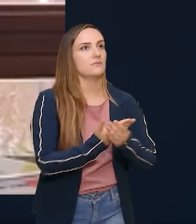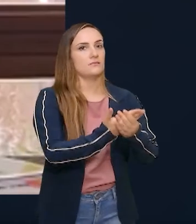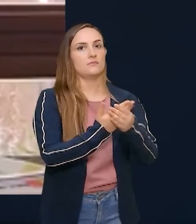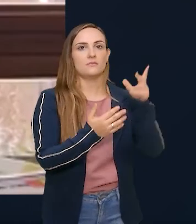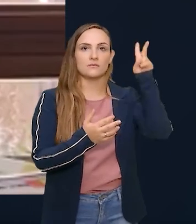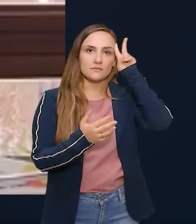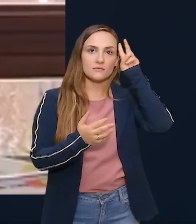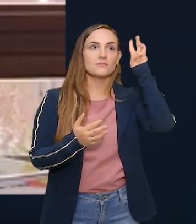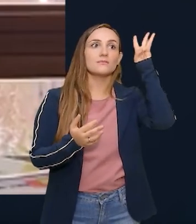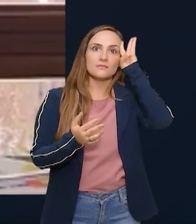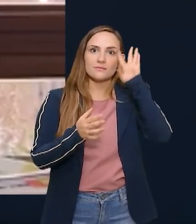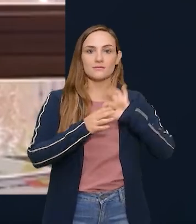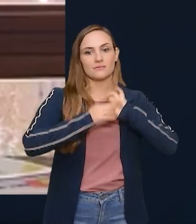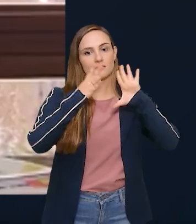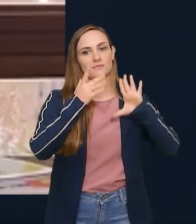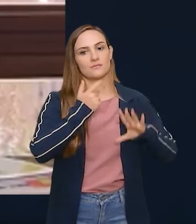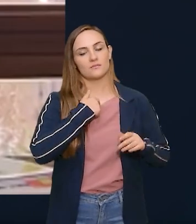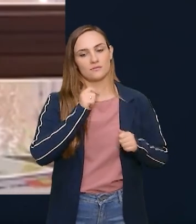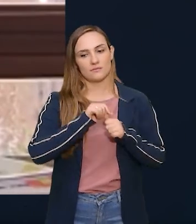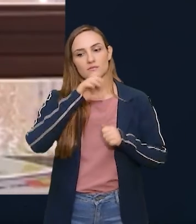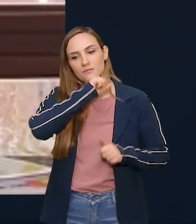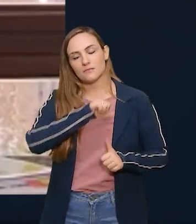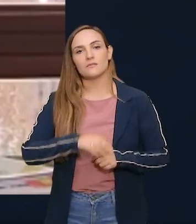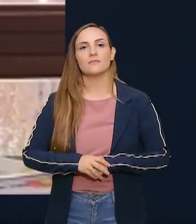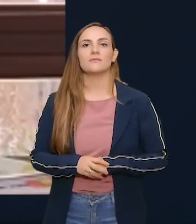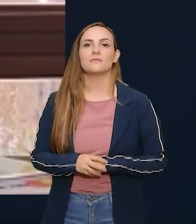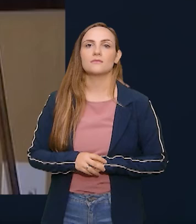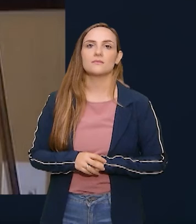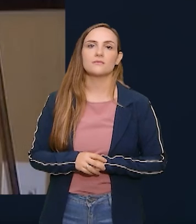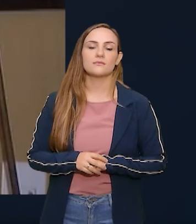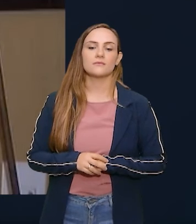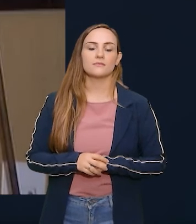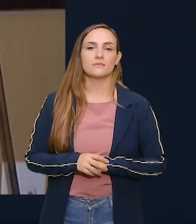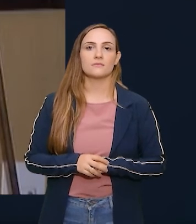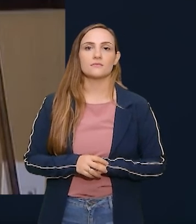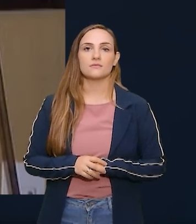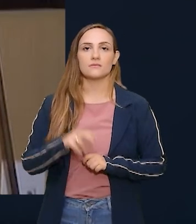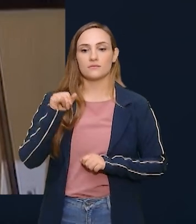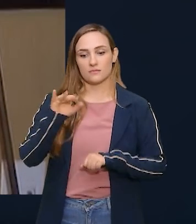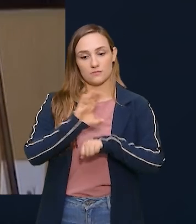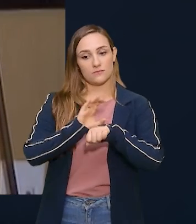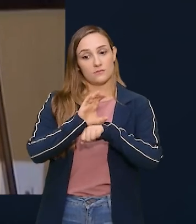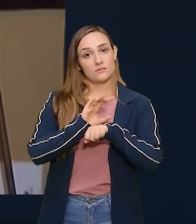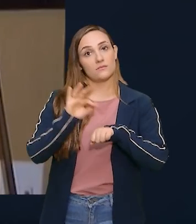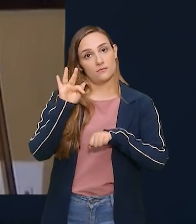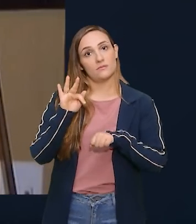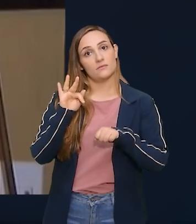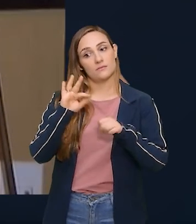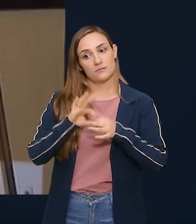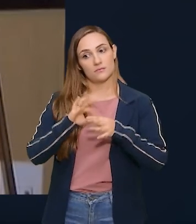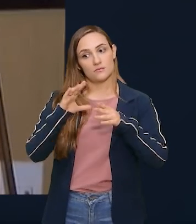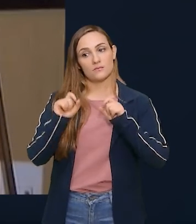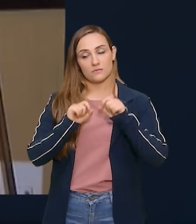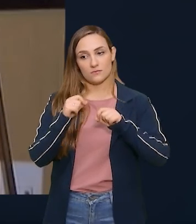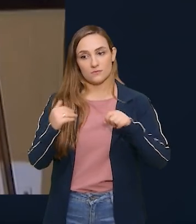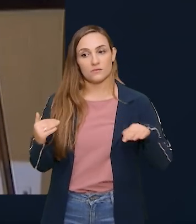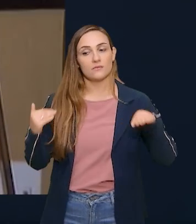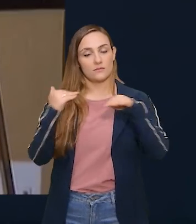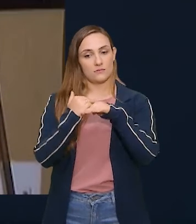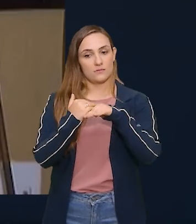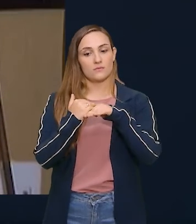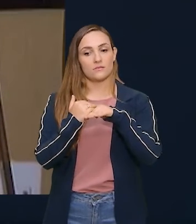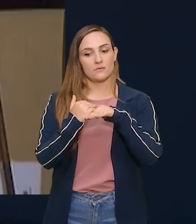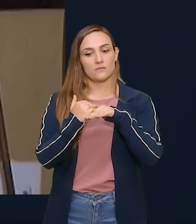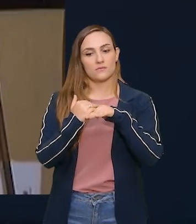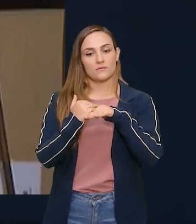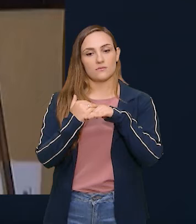foi deferida na terça, permitindo que eu fizesse supletivo. A partir do momento em que a própria Constituição prevê que os iguais devem